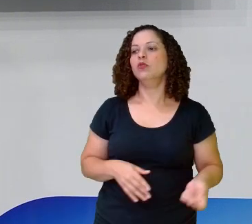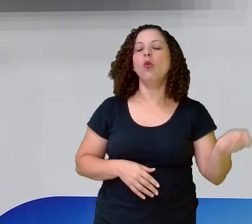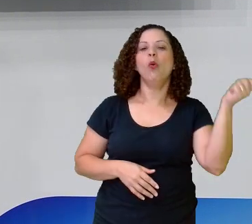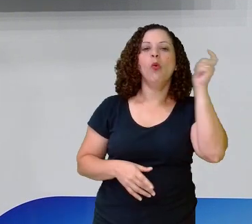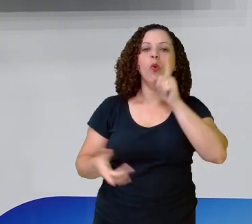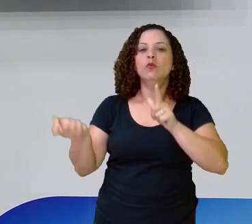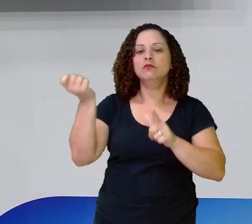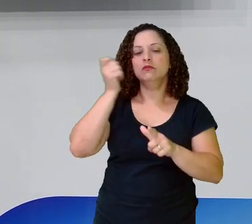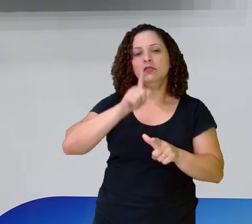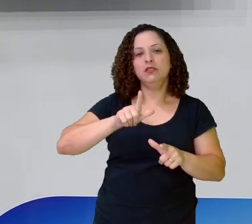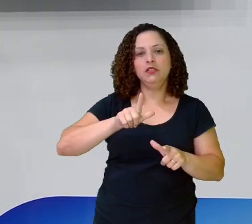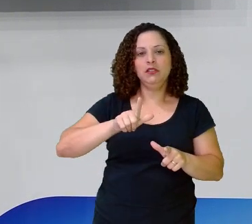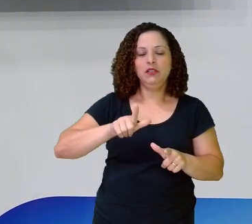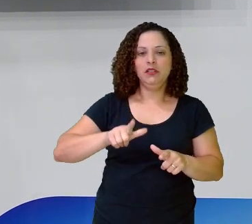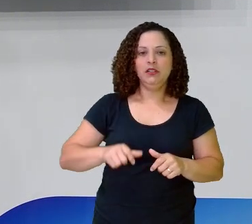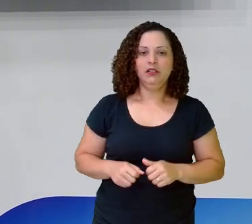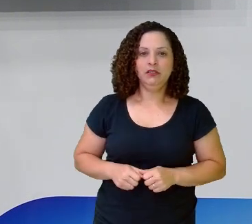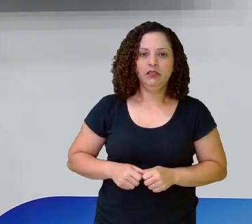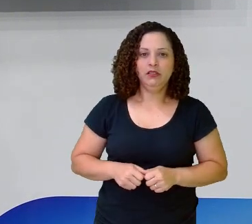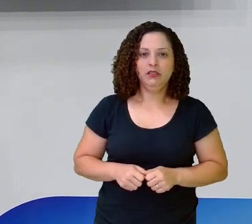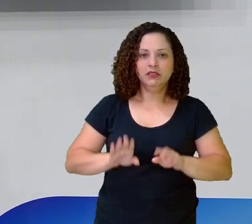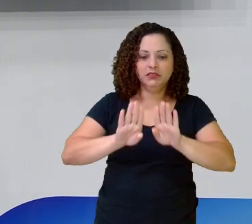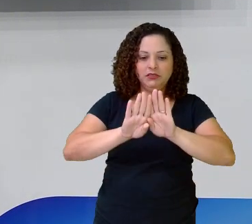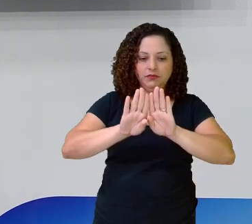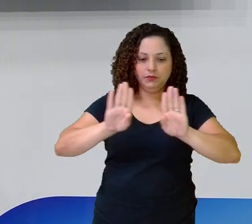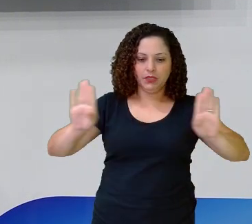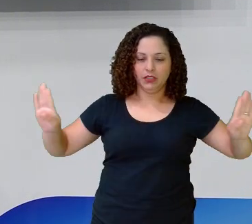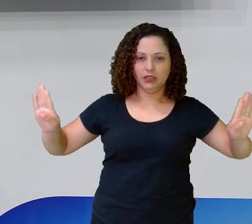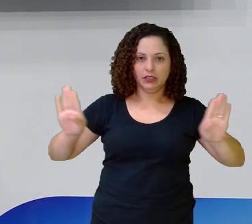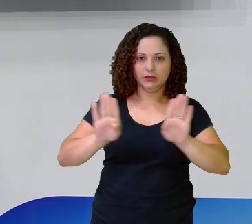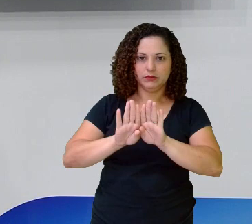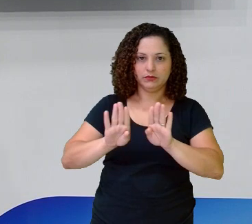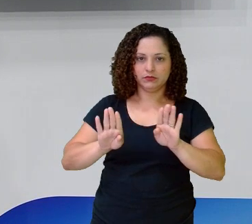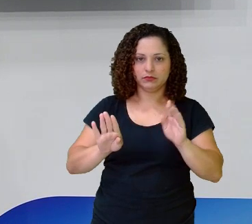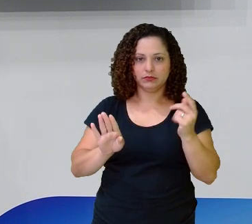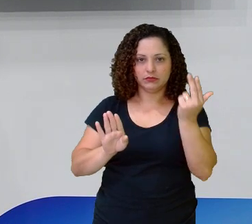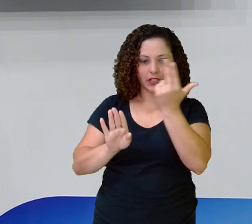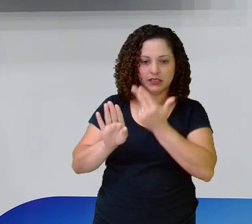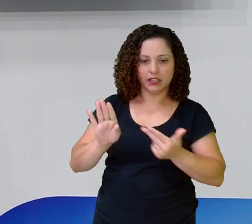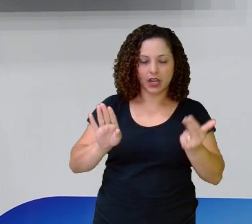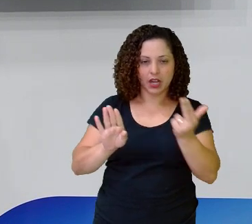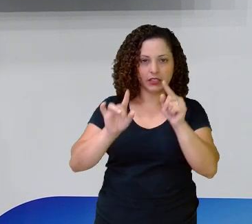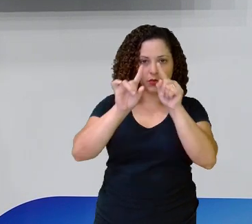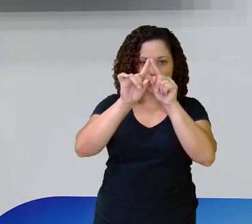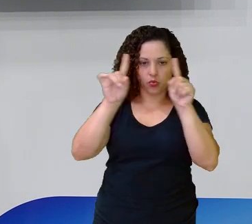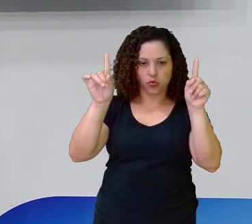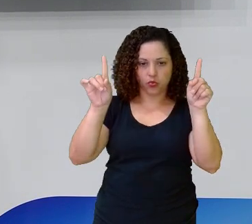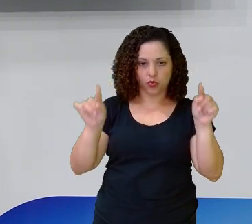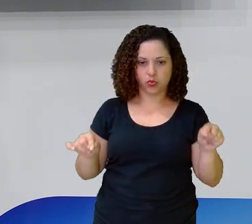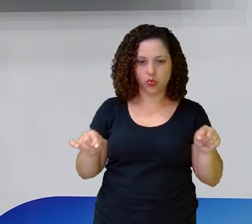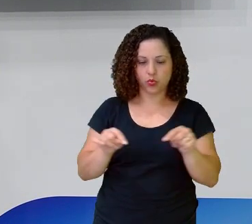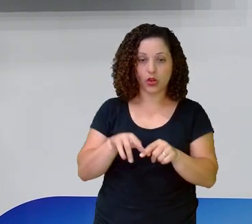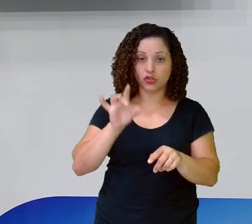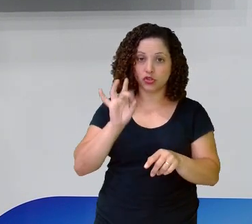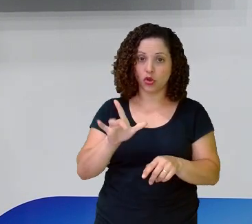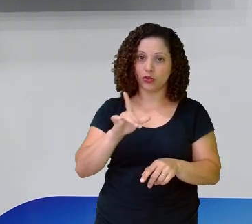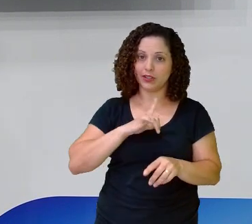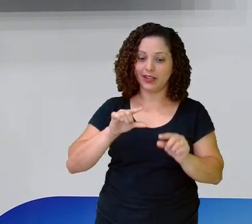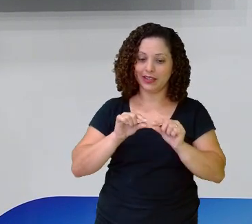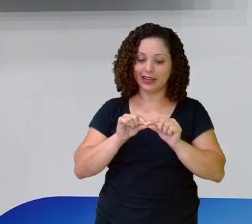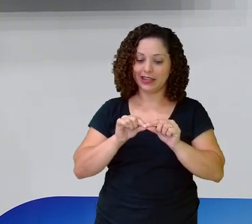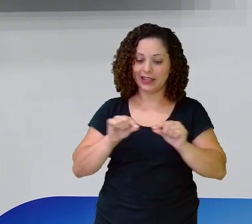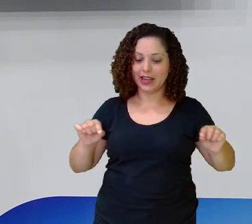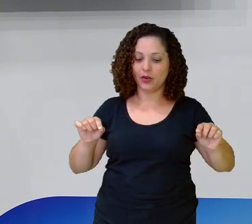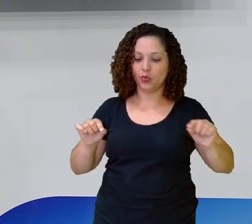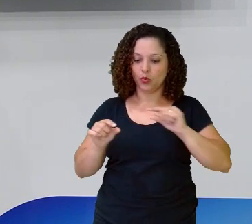essas representações numa superfície plana. Elas só têm largura